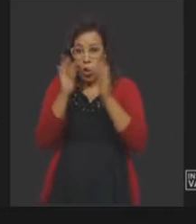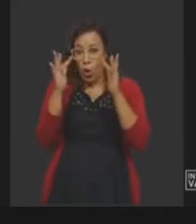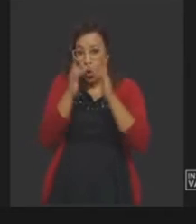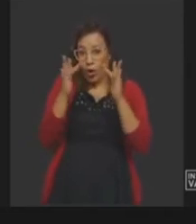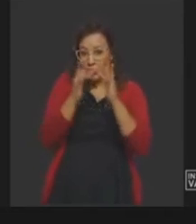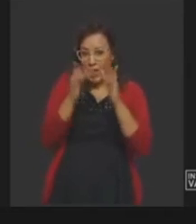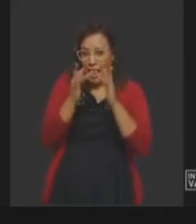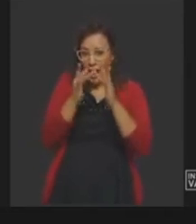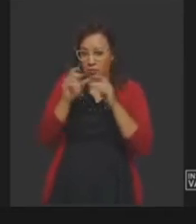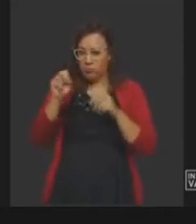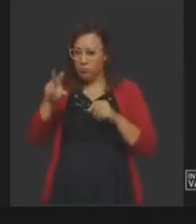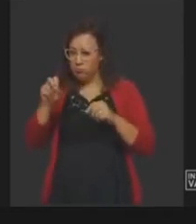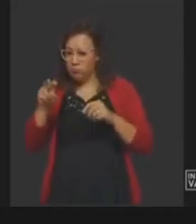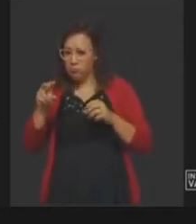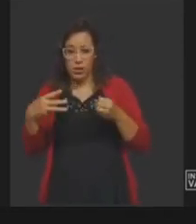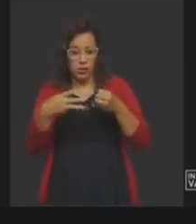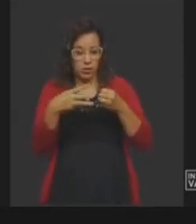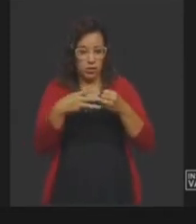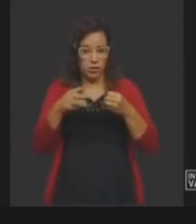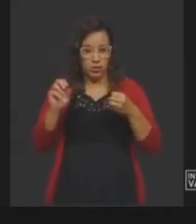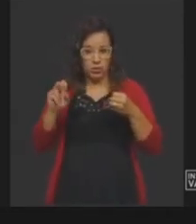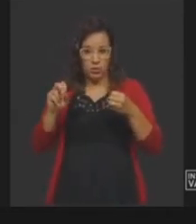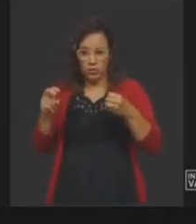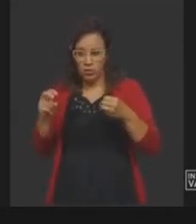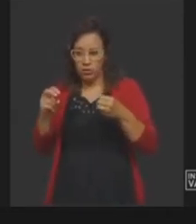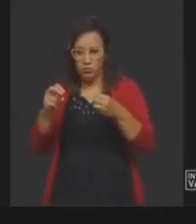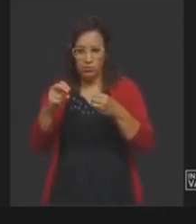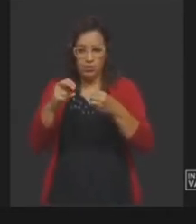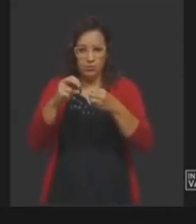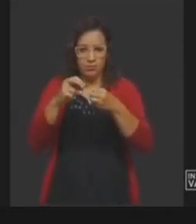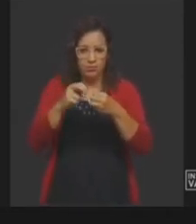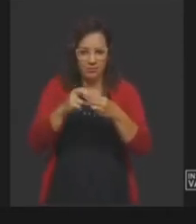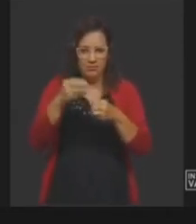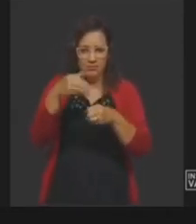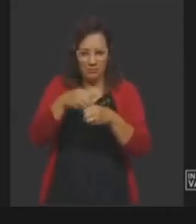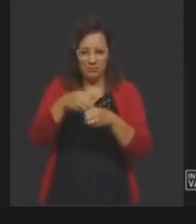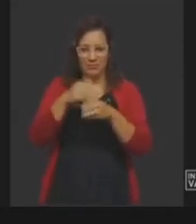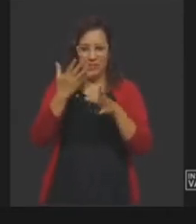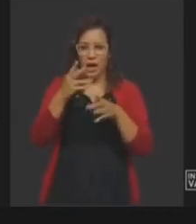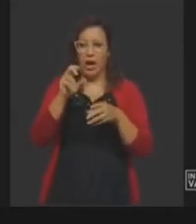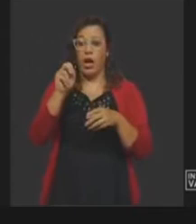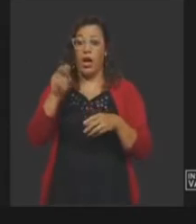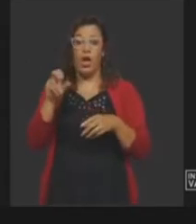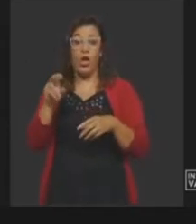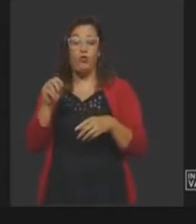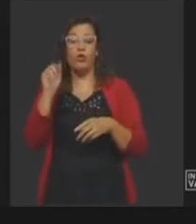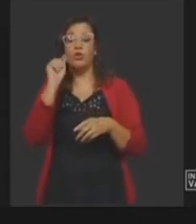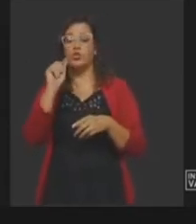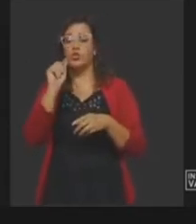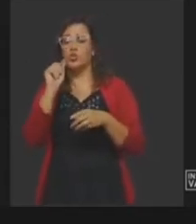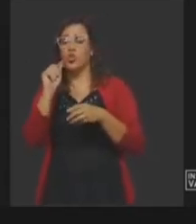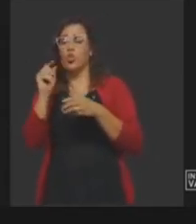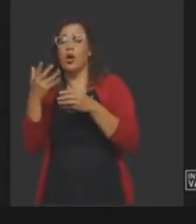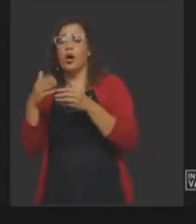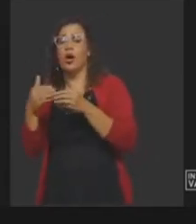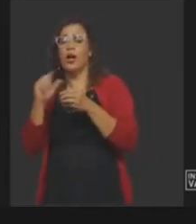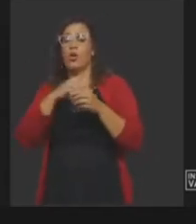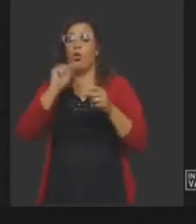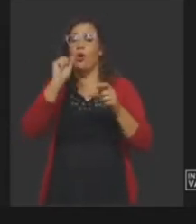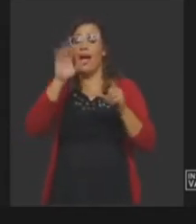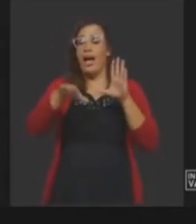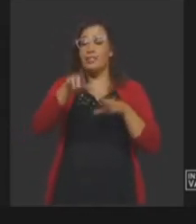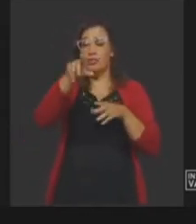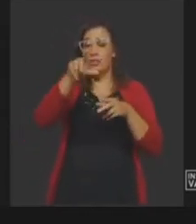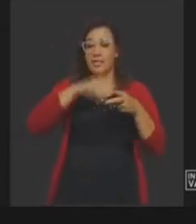contato e aí o vírus infectou a célula. Só que esse vírus não é um vírus que faz mal para a pessoa. Ele está carregando, inclusive, um gene que